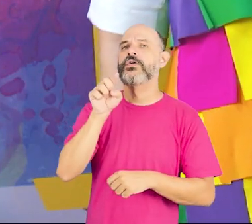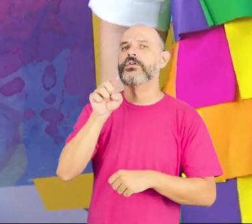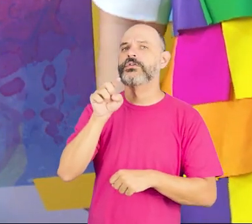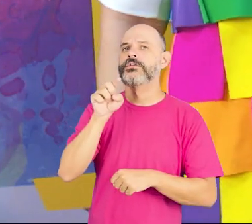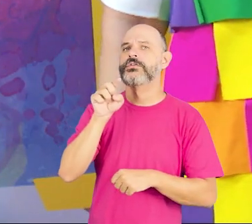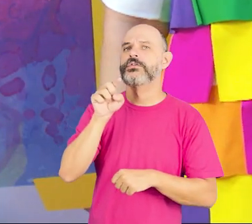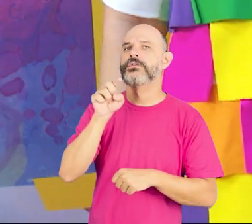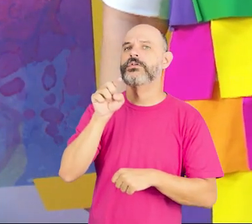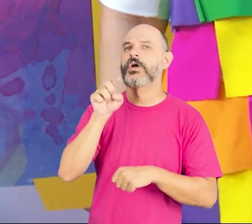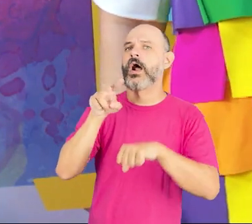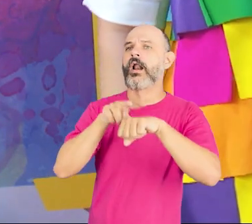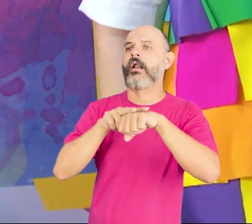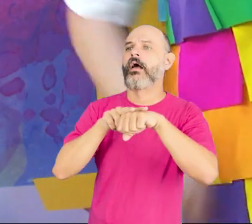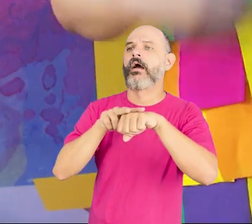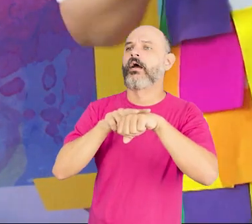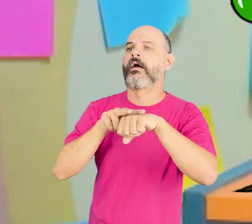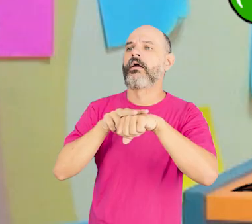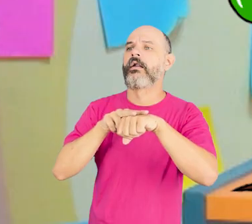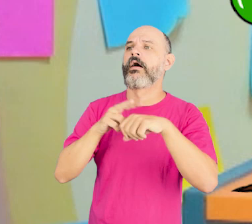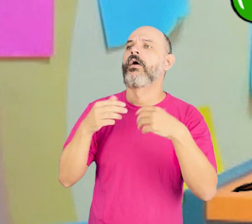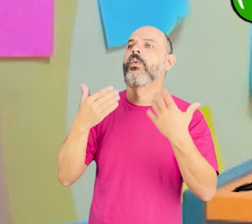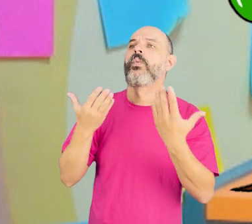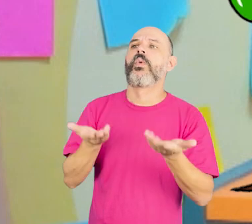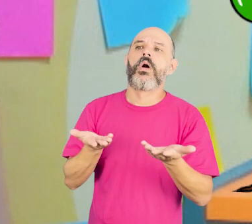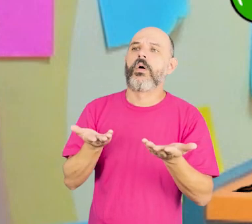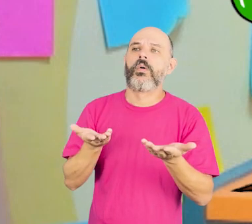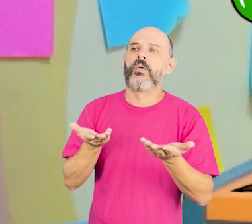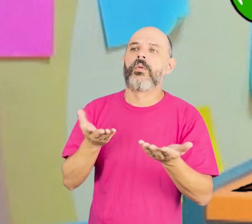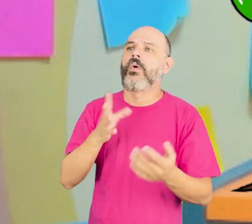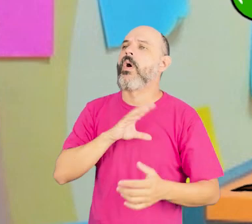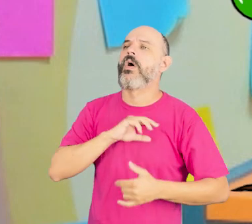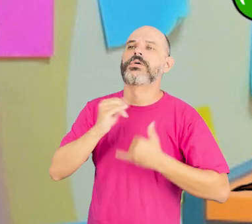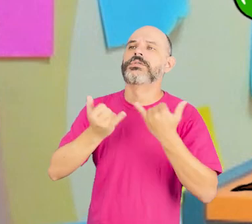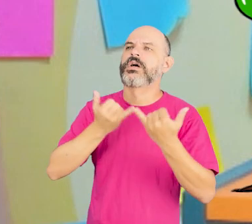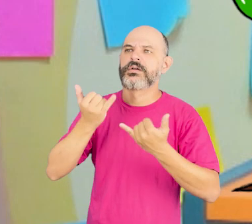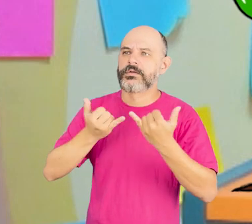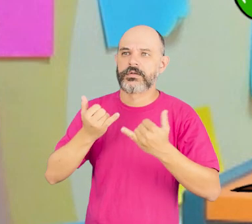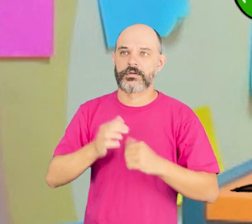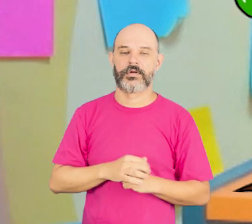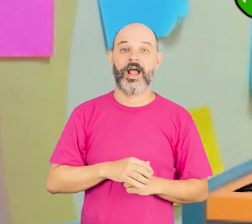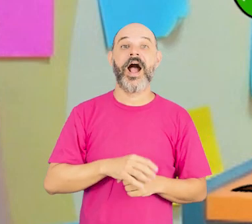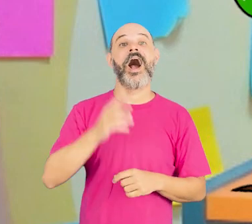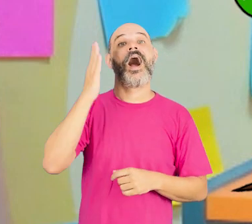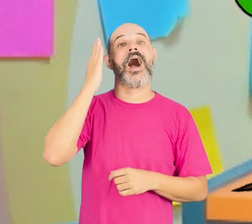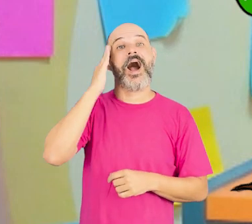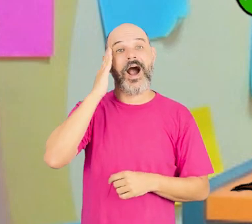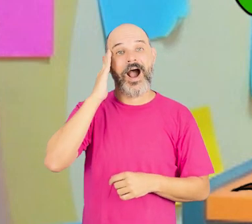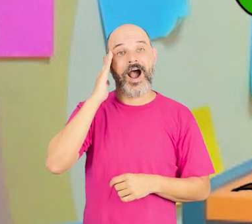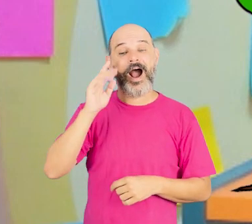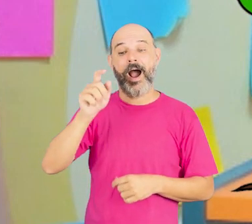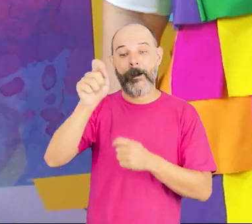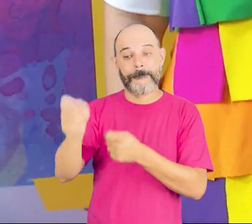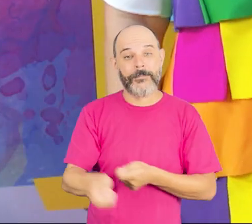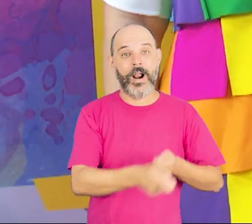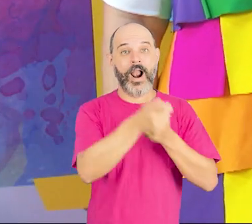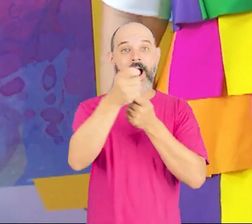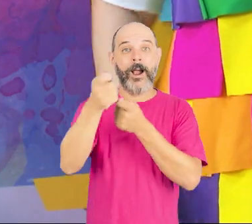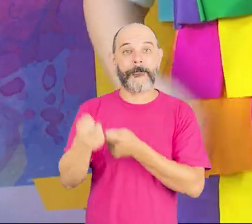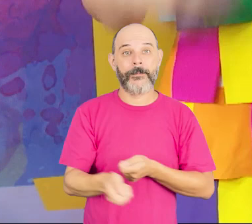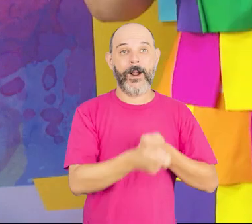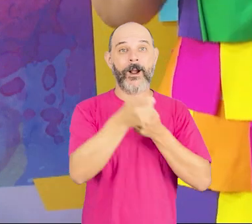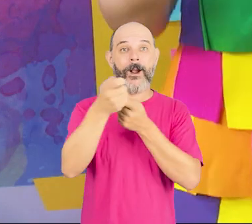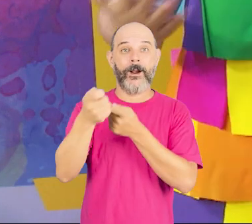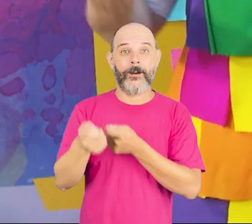Lena? Qual é tu juego favorito? Ah, pular corda. A